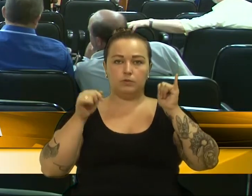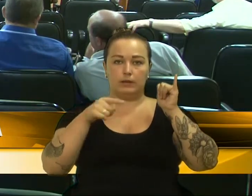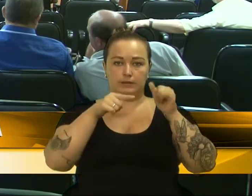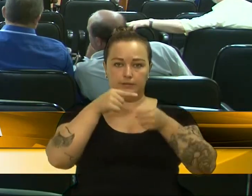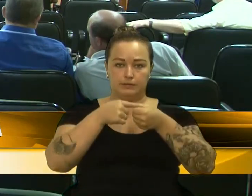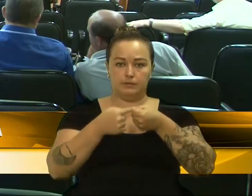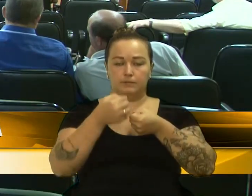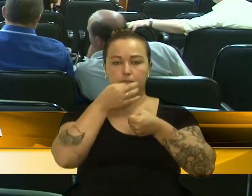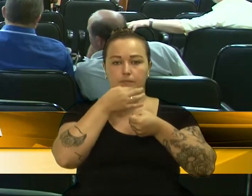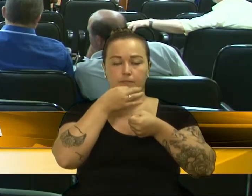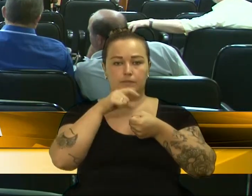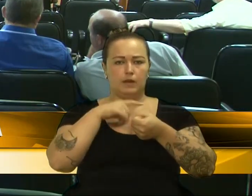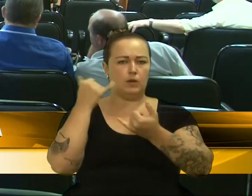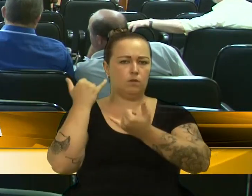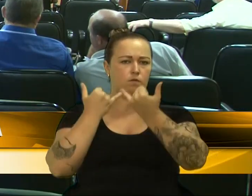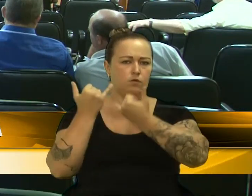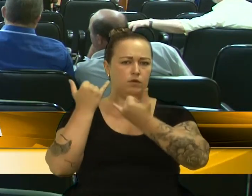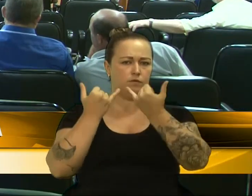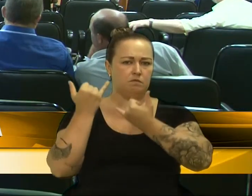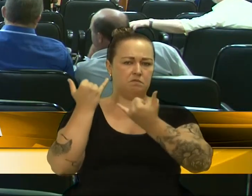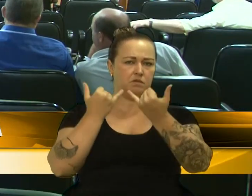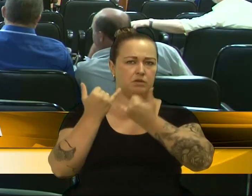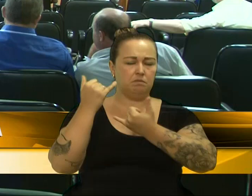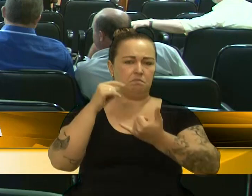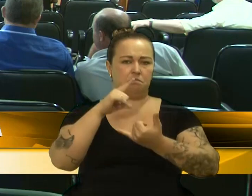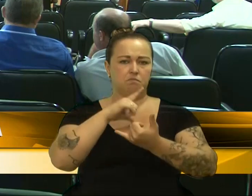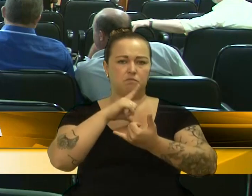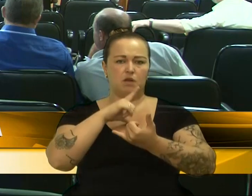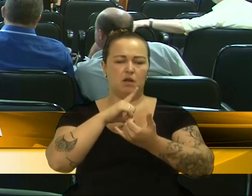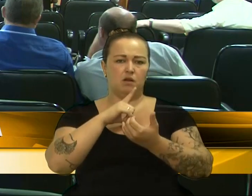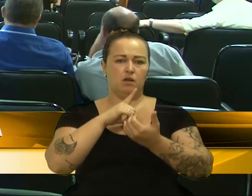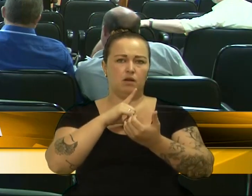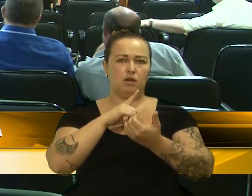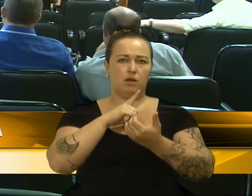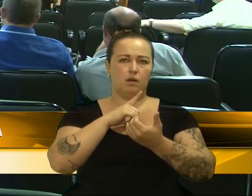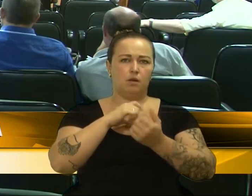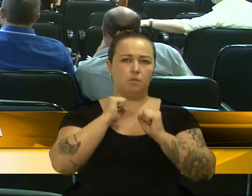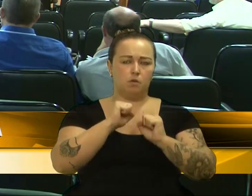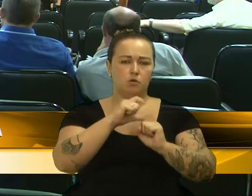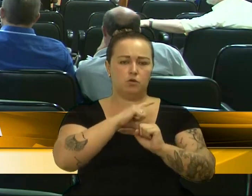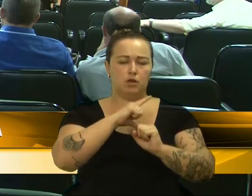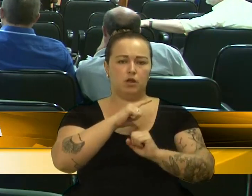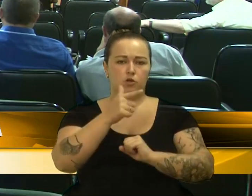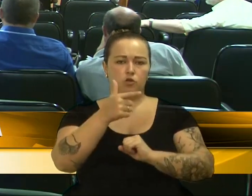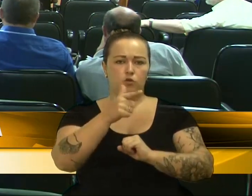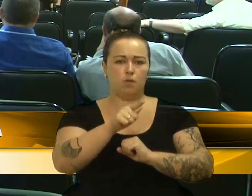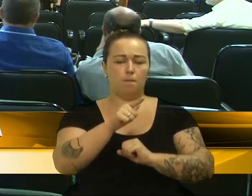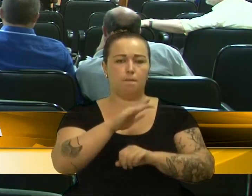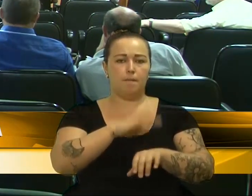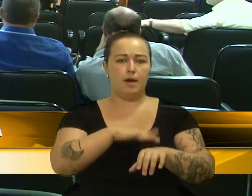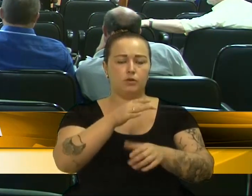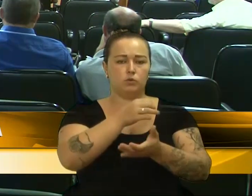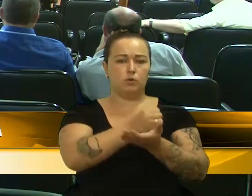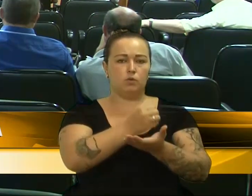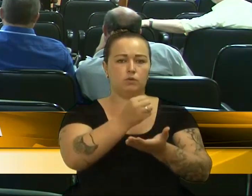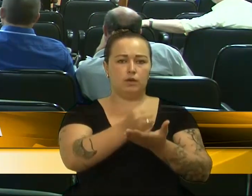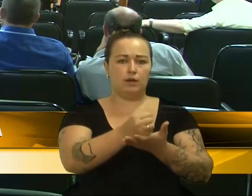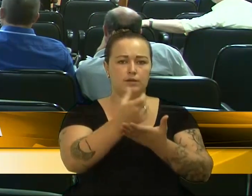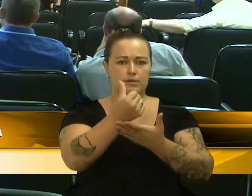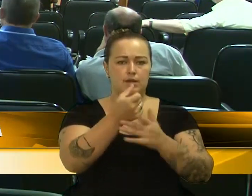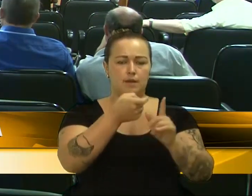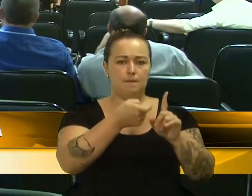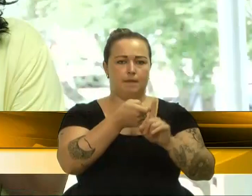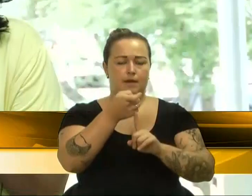gente tem ouvido notícias de que possivelmente seja estendido o contrato por 6